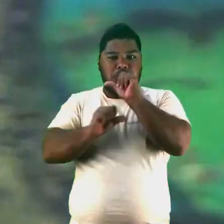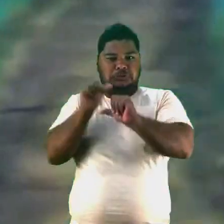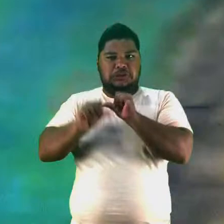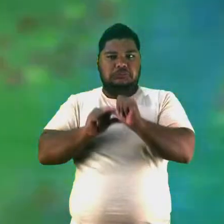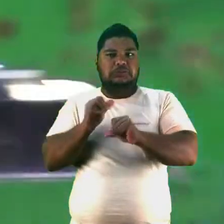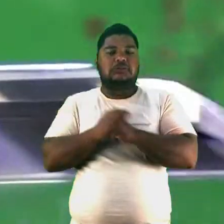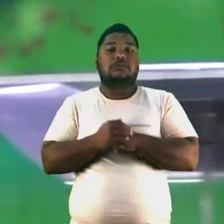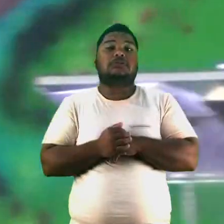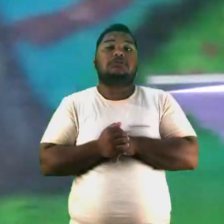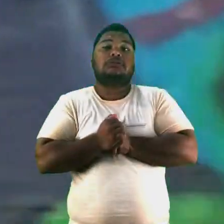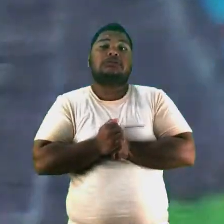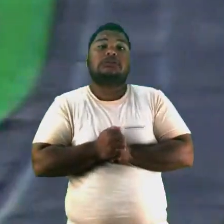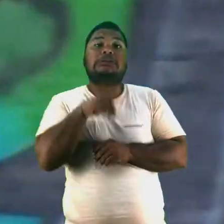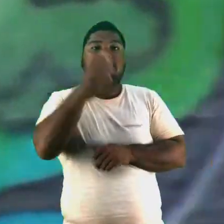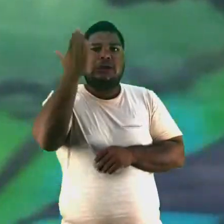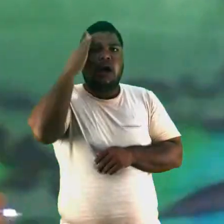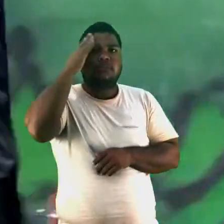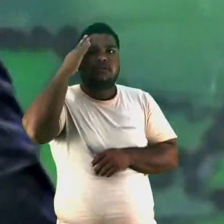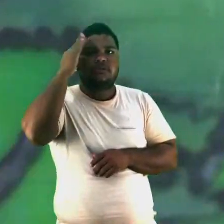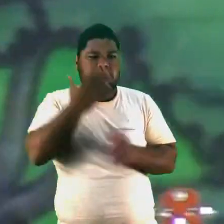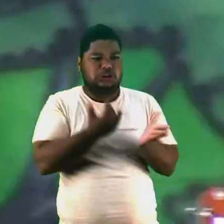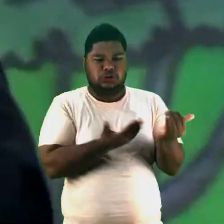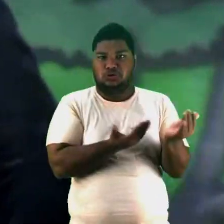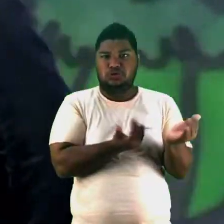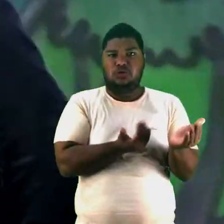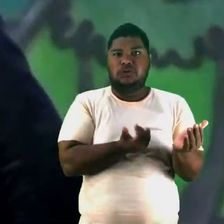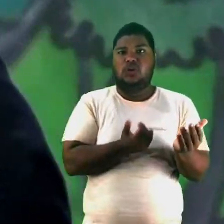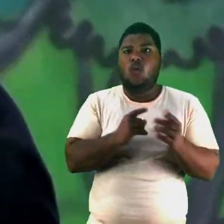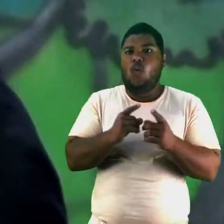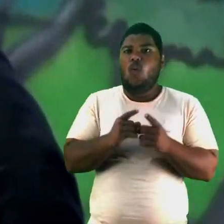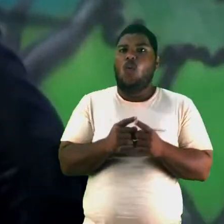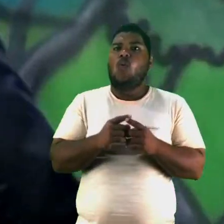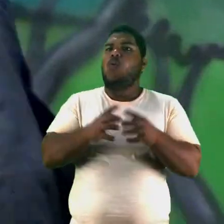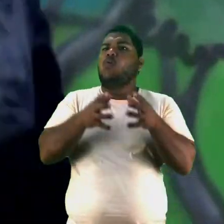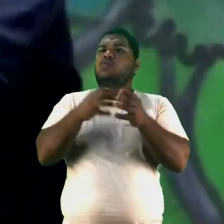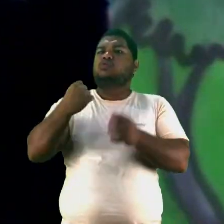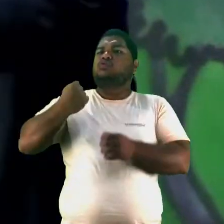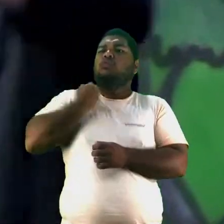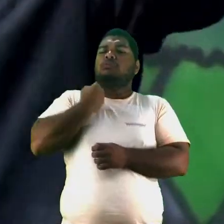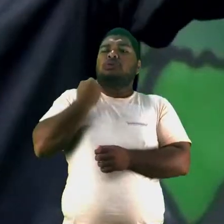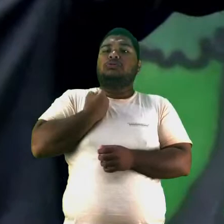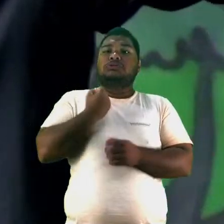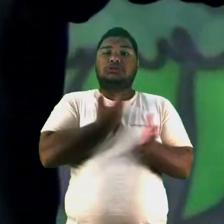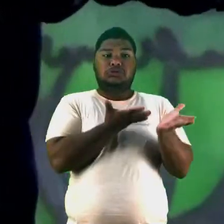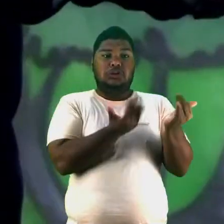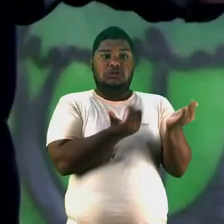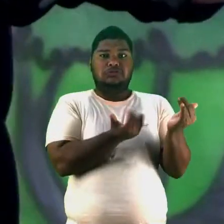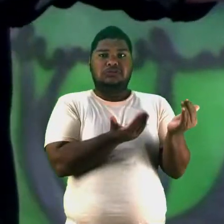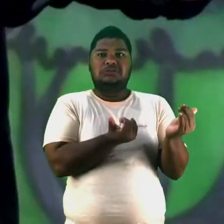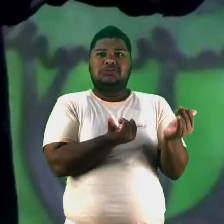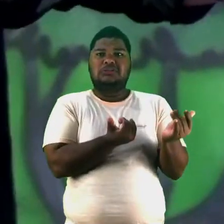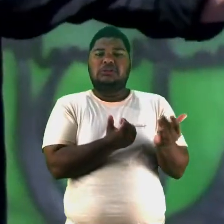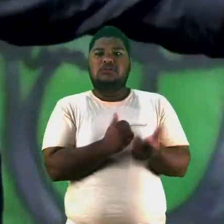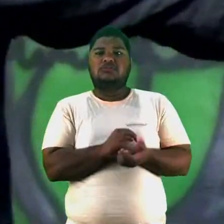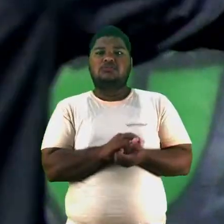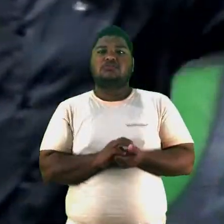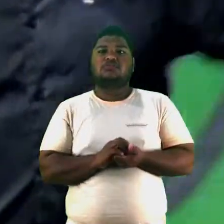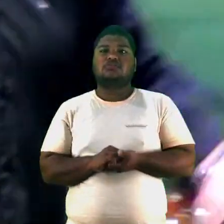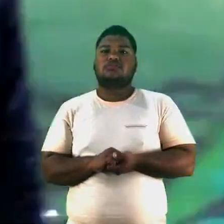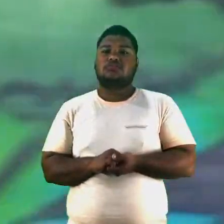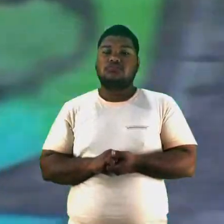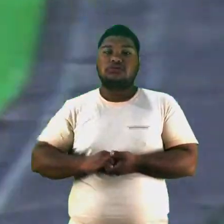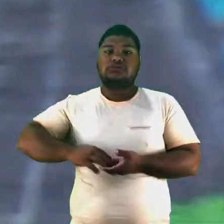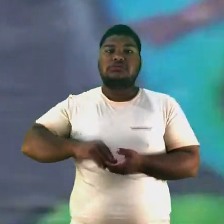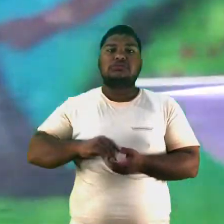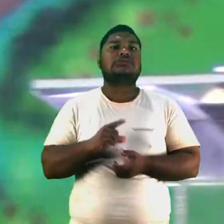Sabe o que tira, jovens? Nós temos um número de jovens que foram aliciados quando criança, e a